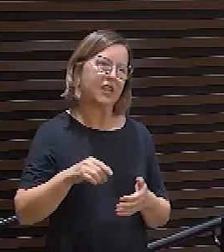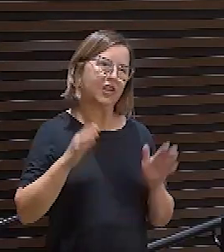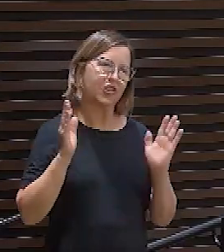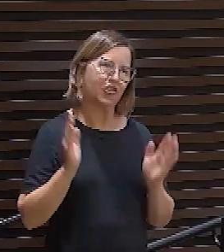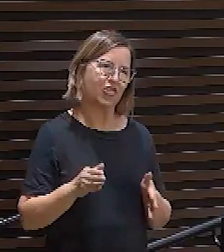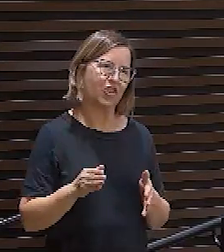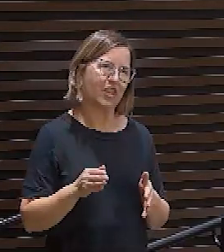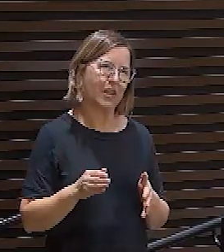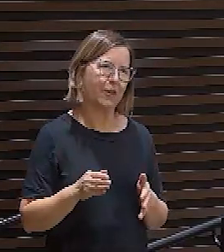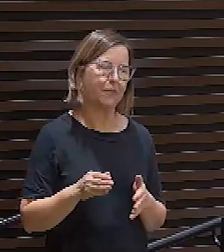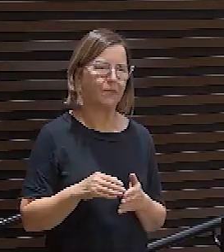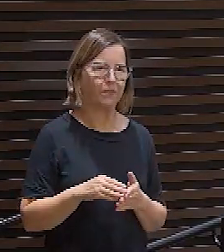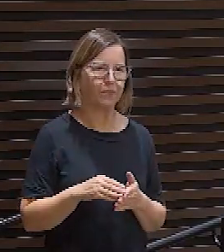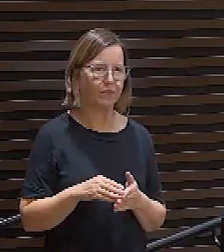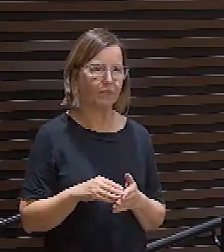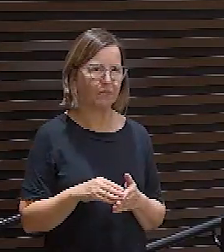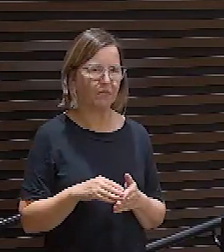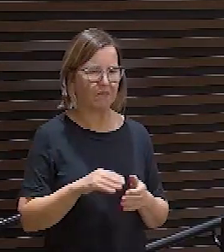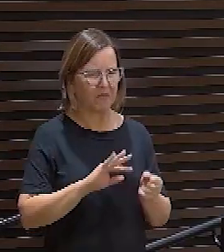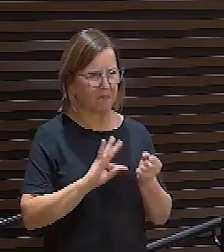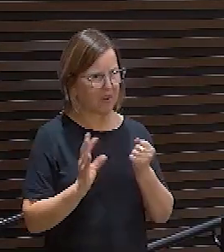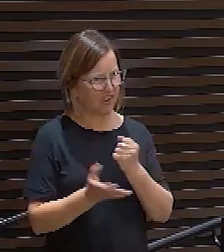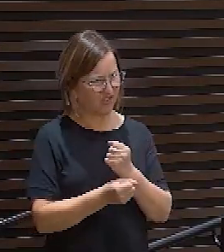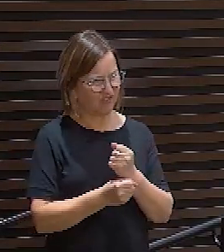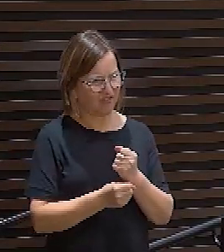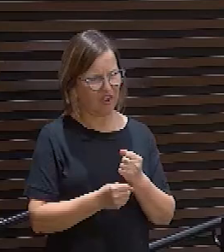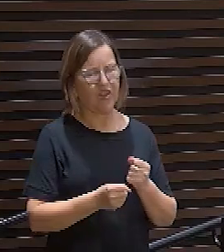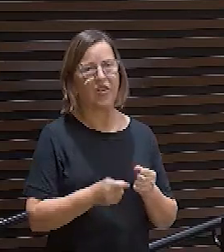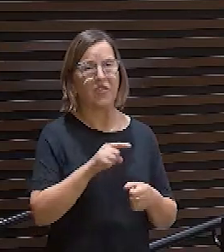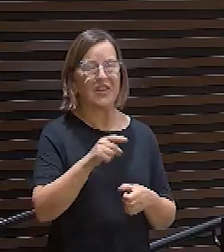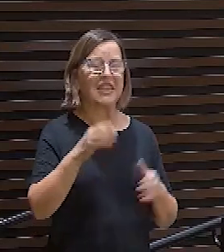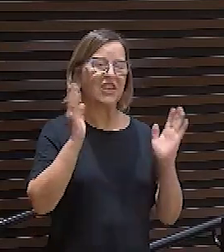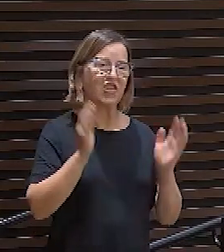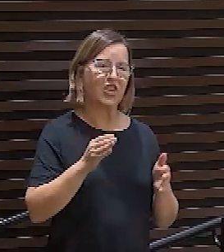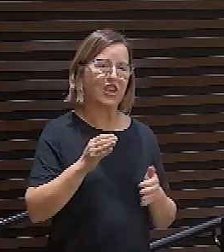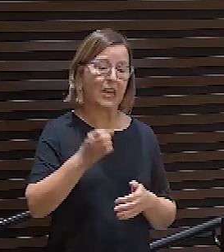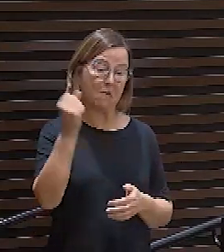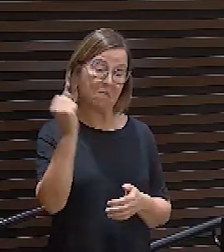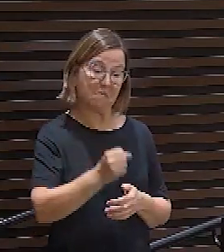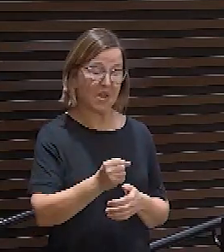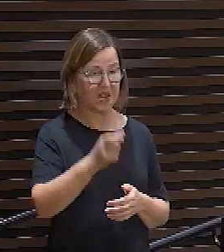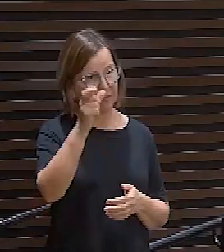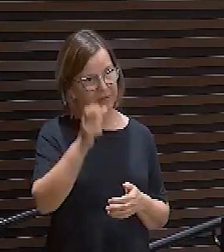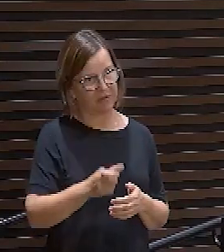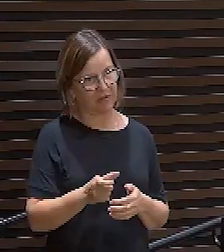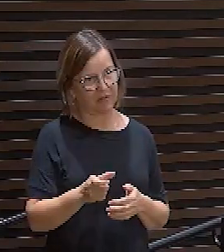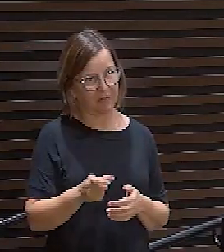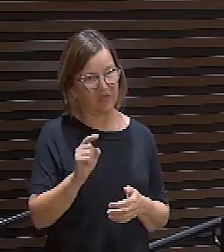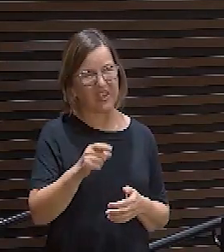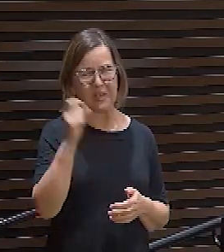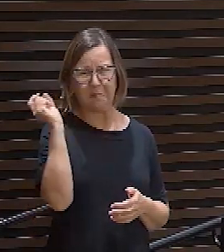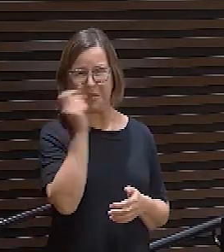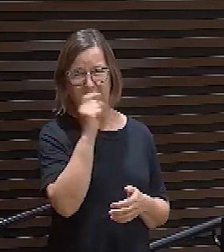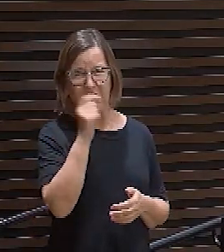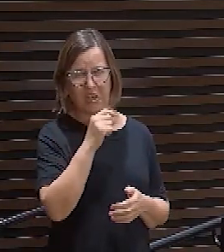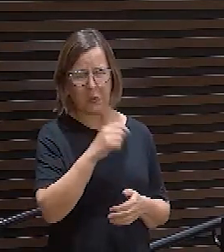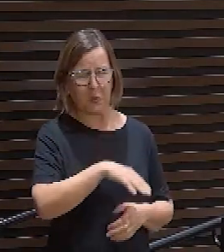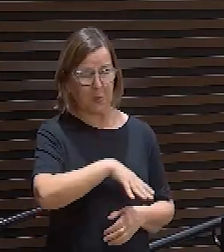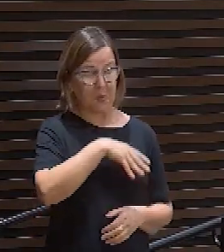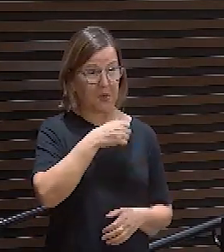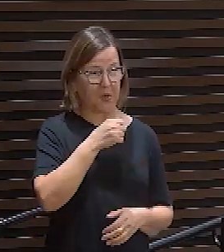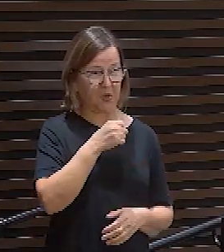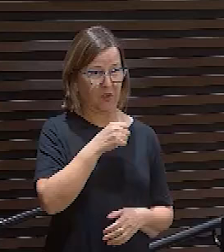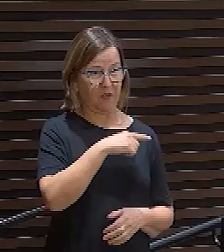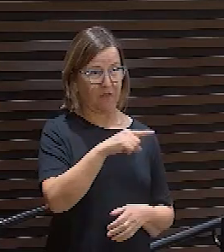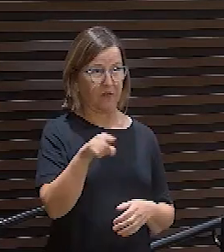chantageou alguém. Você que já matou alguém. Você que mentiu, se irou. Você